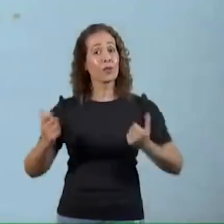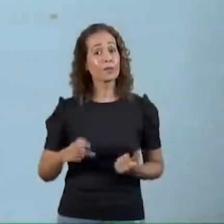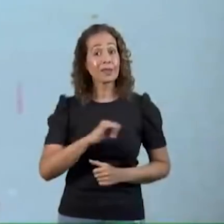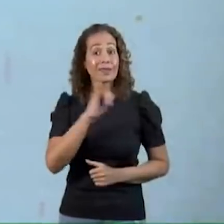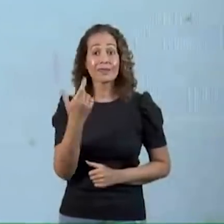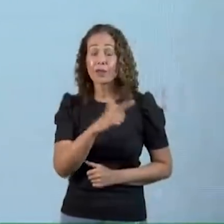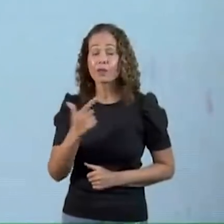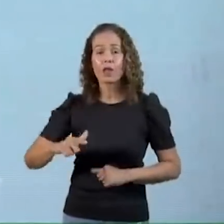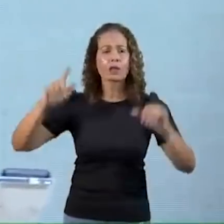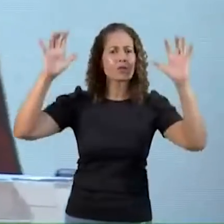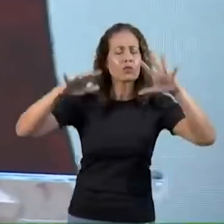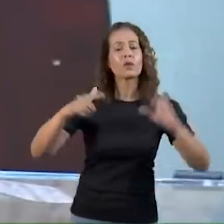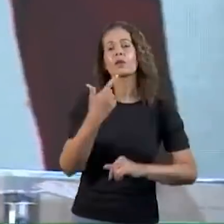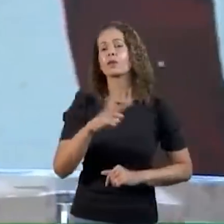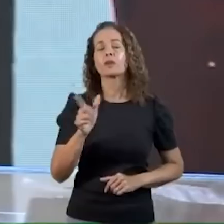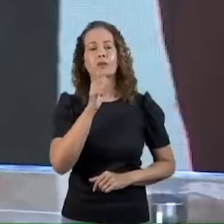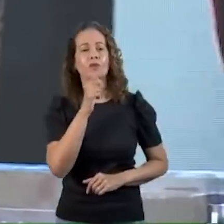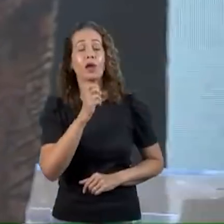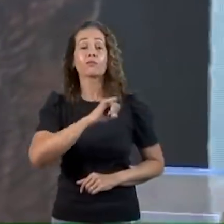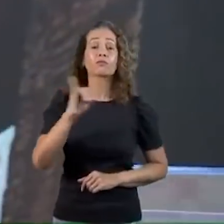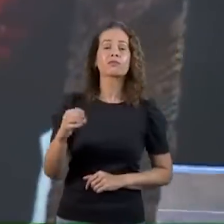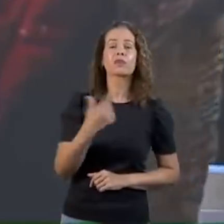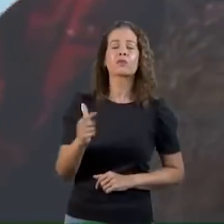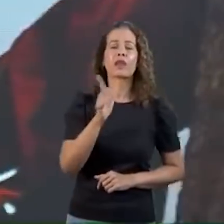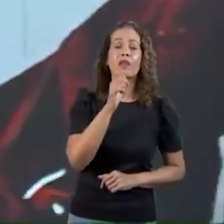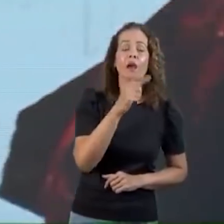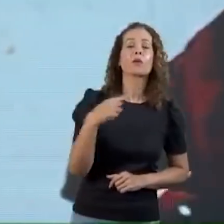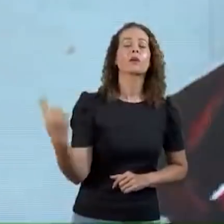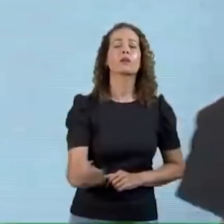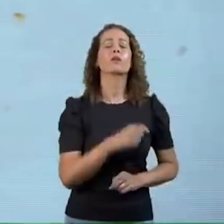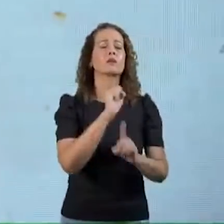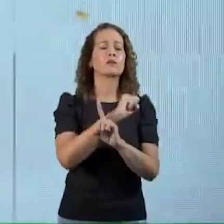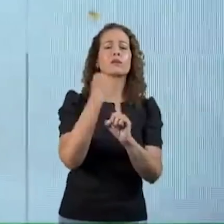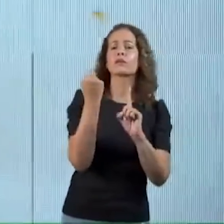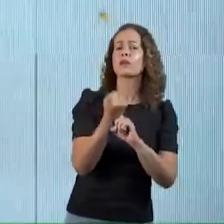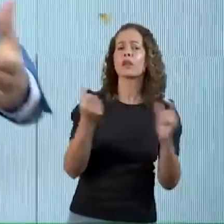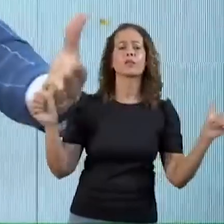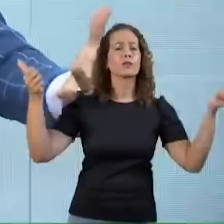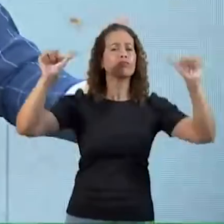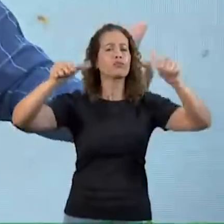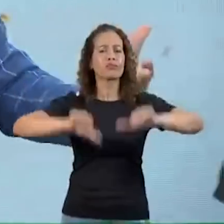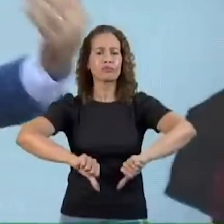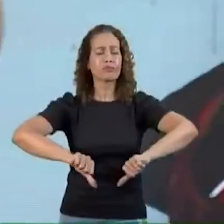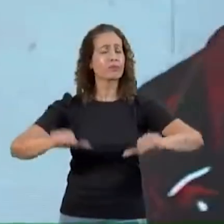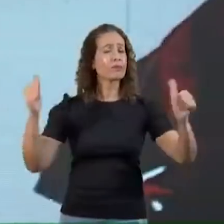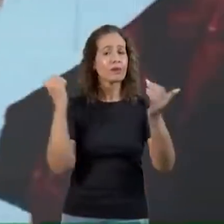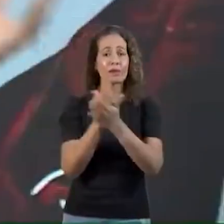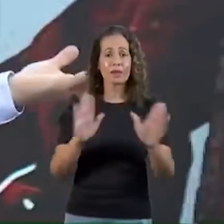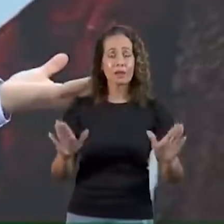não temos água. E se não tivermos água, a nossa sociedade como existimos, ela rui, ela acaba.